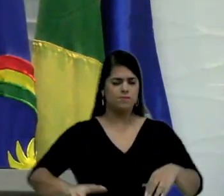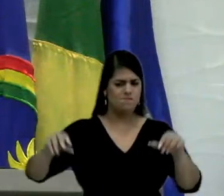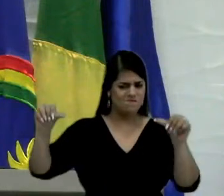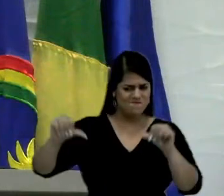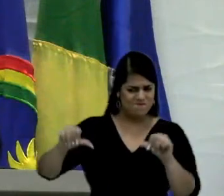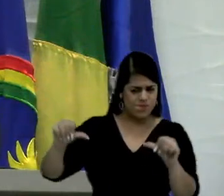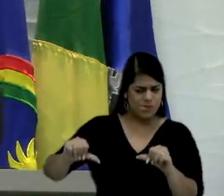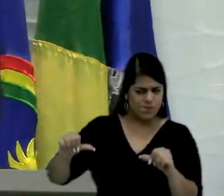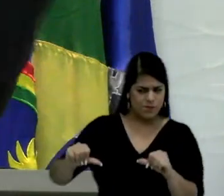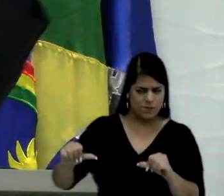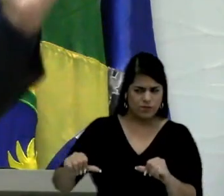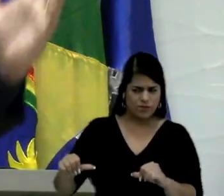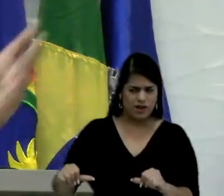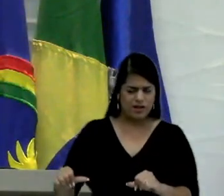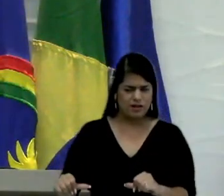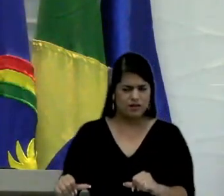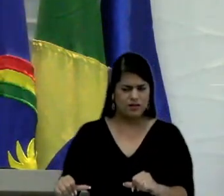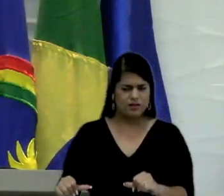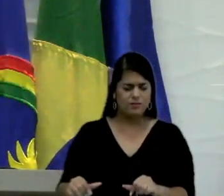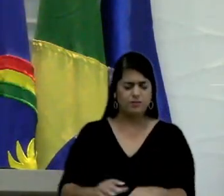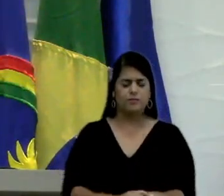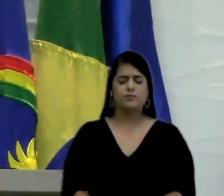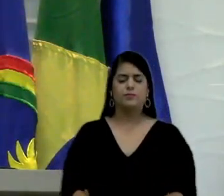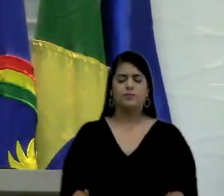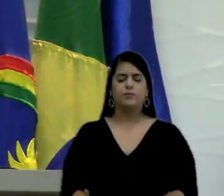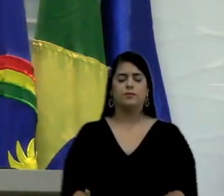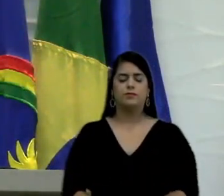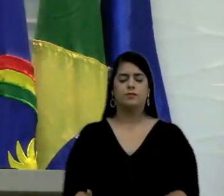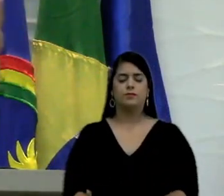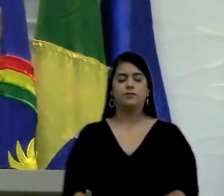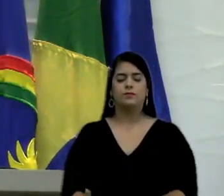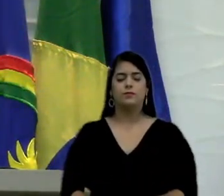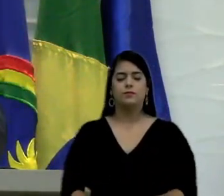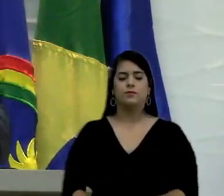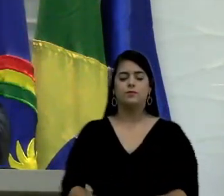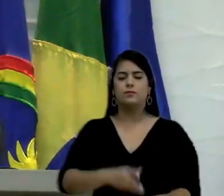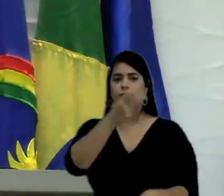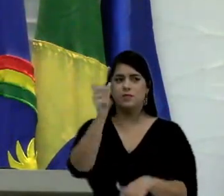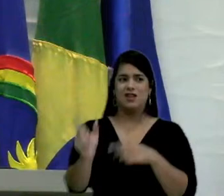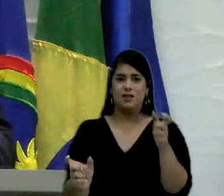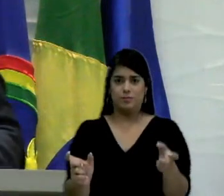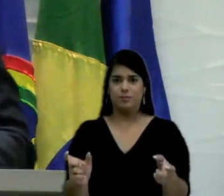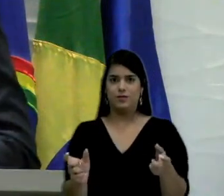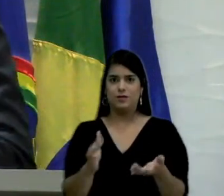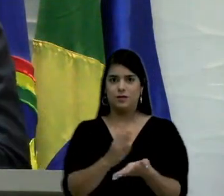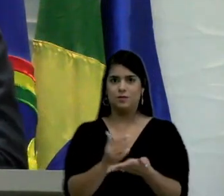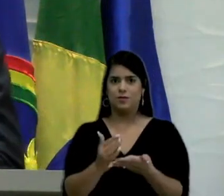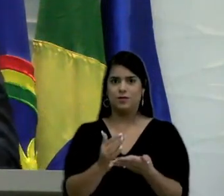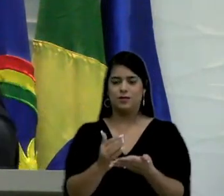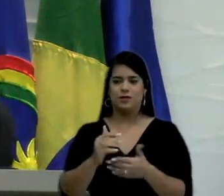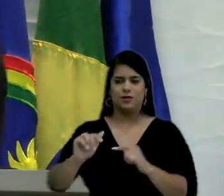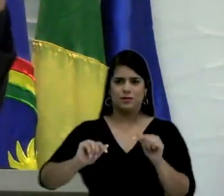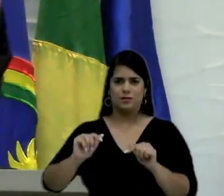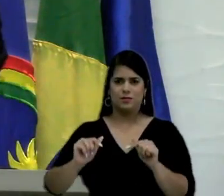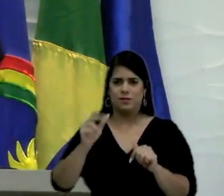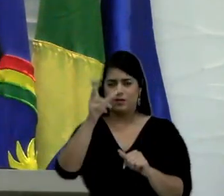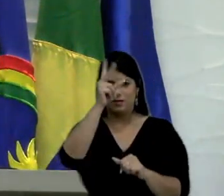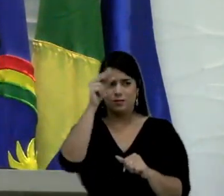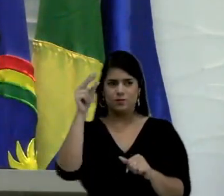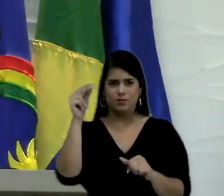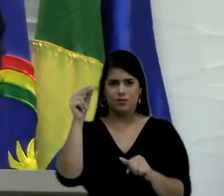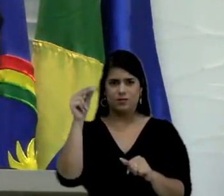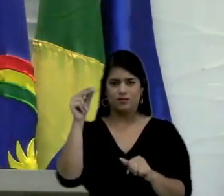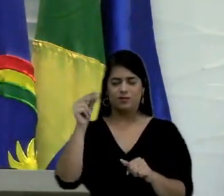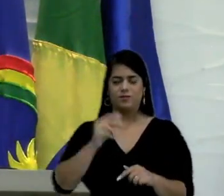num eventual Catástrofe e esse pessoal assumisse a prefeitura de novo uma catástrofe